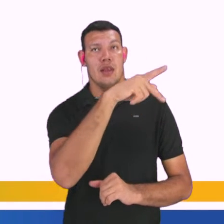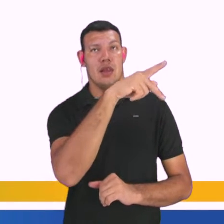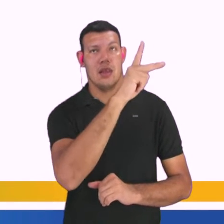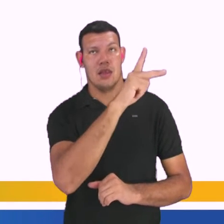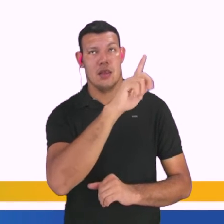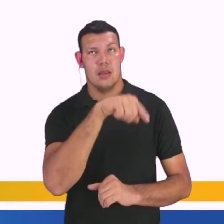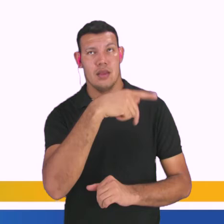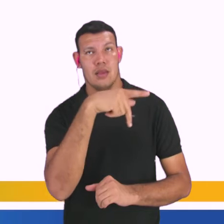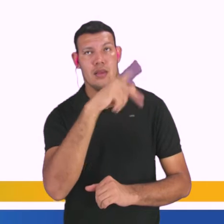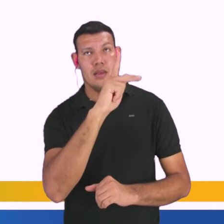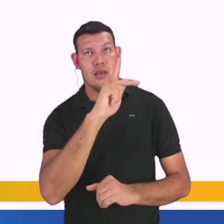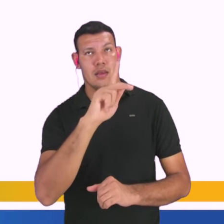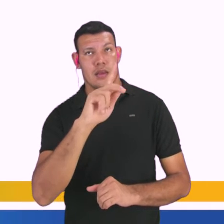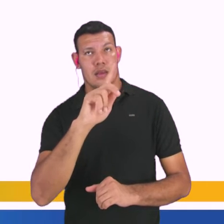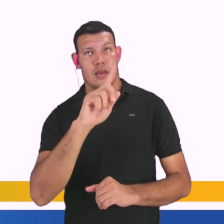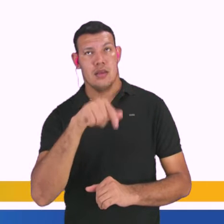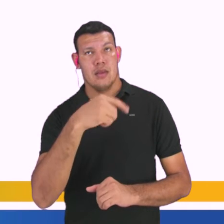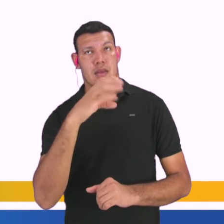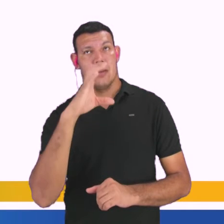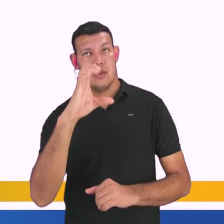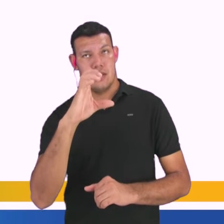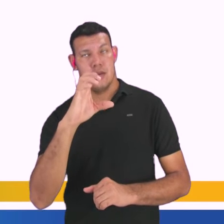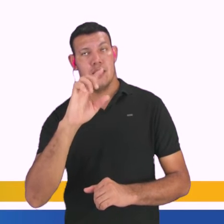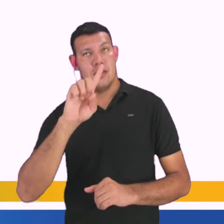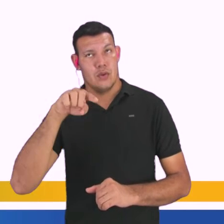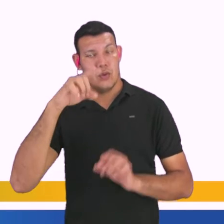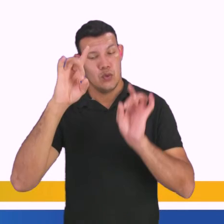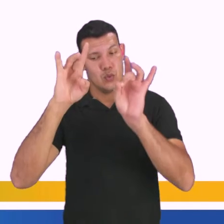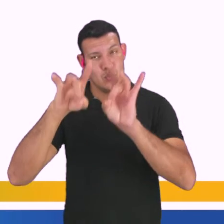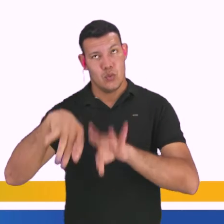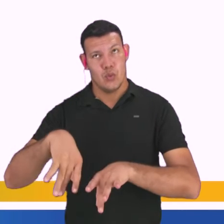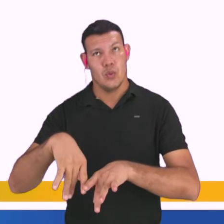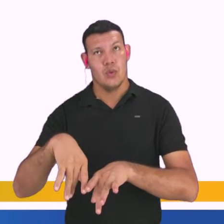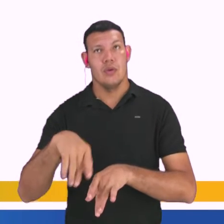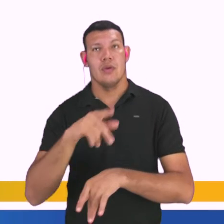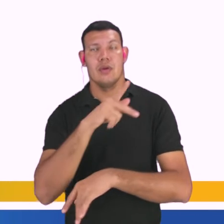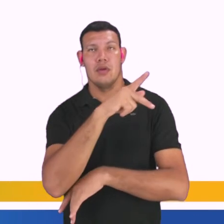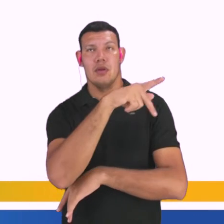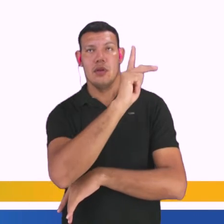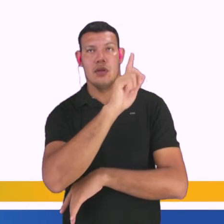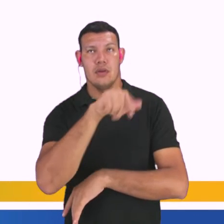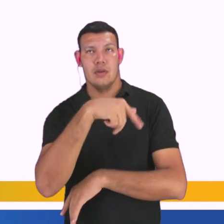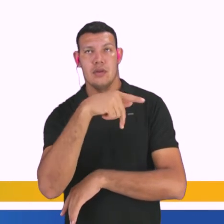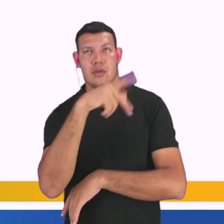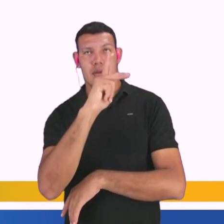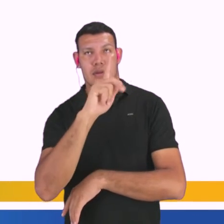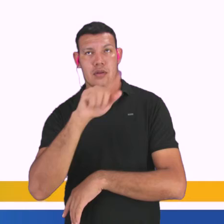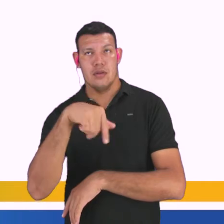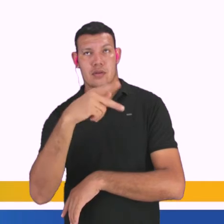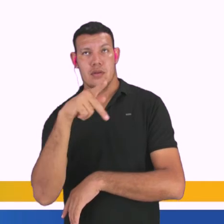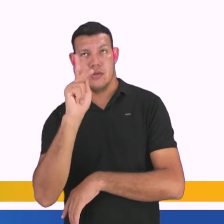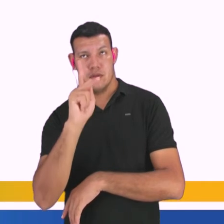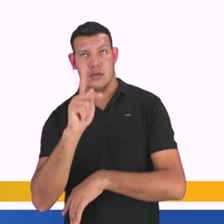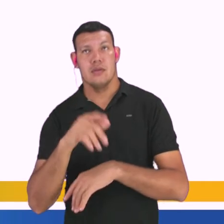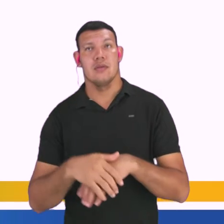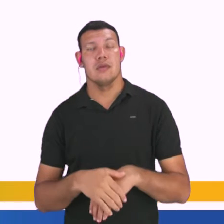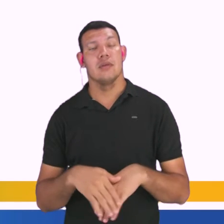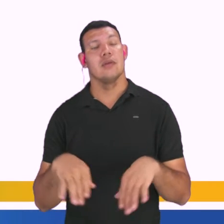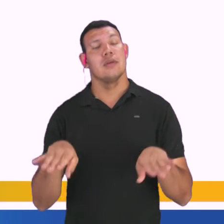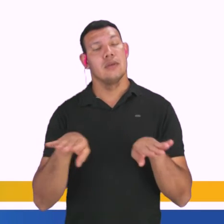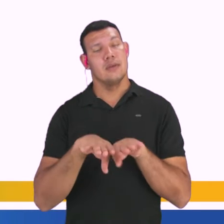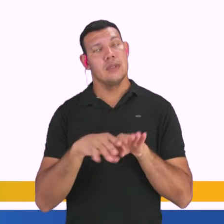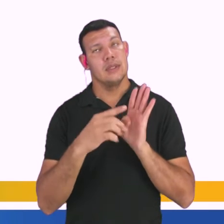e o final três caras esse é o nosso espaço amostral tudo bem